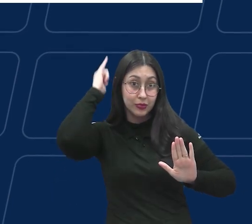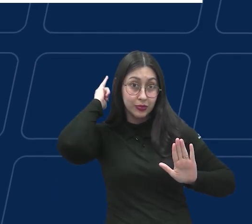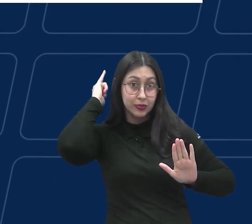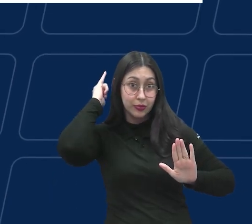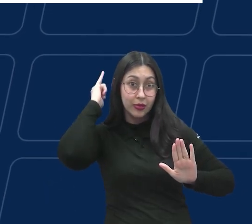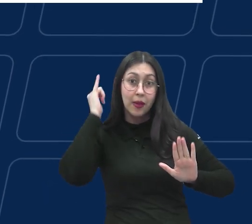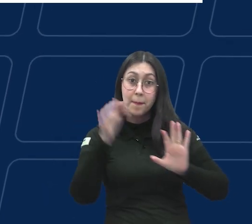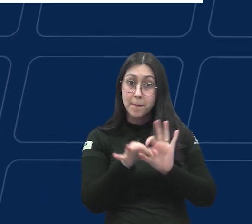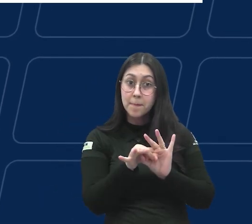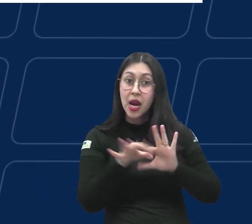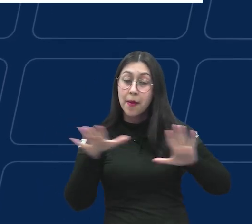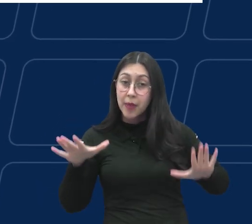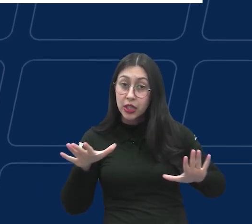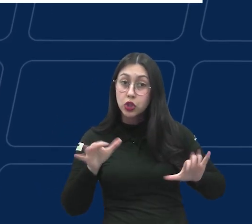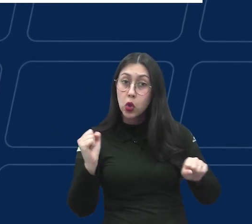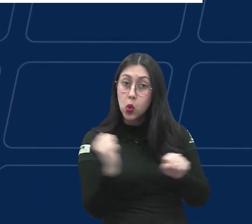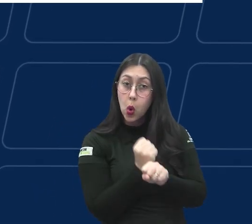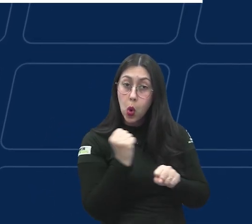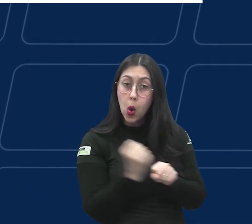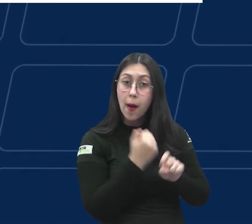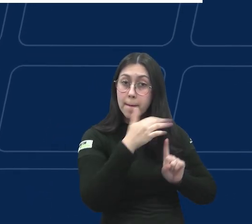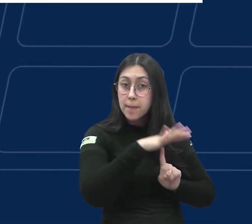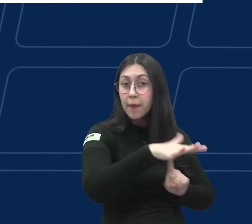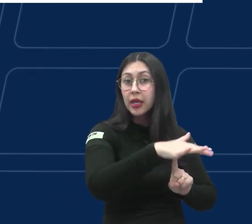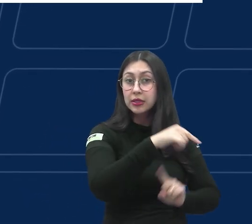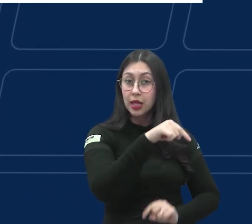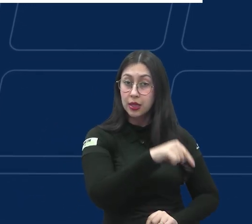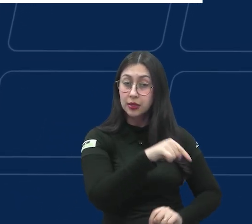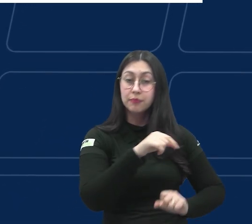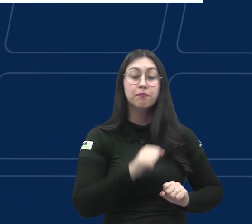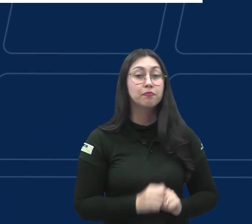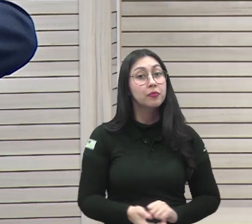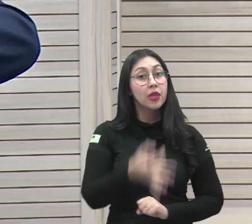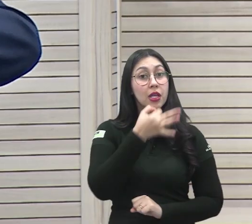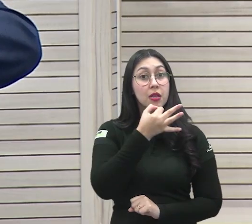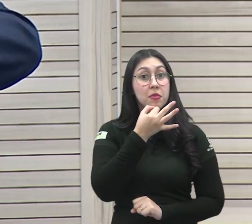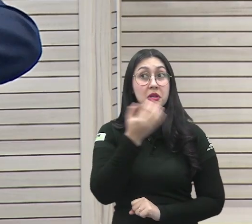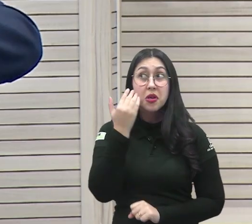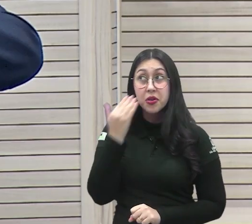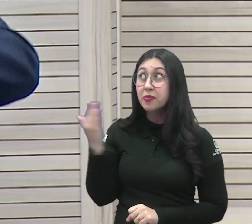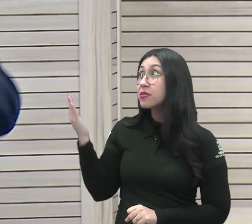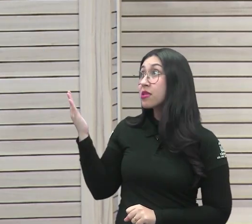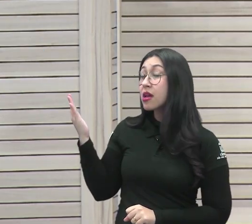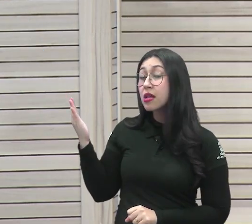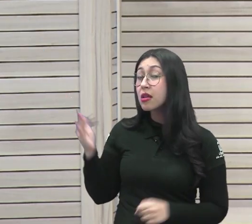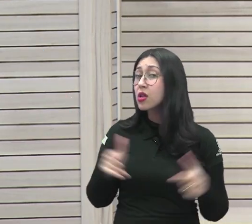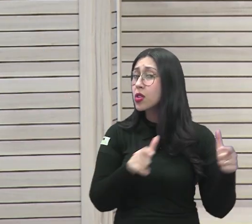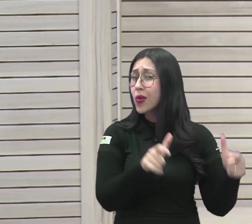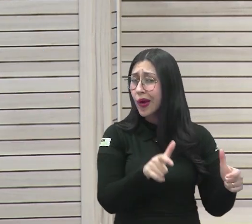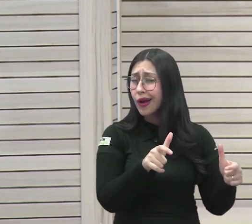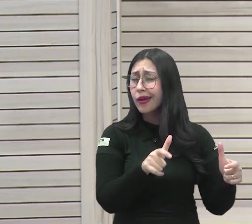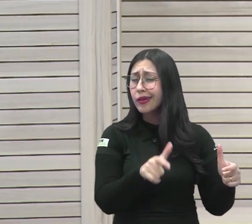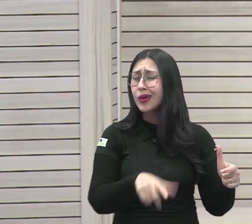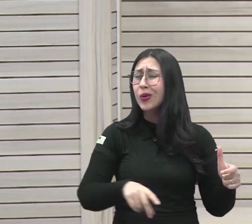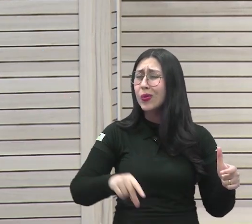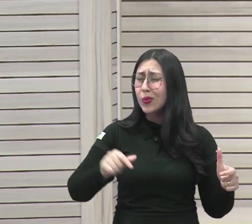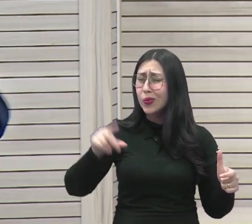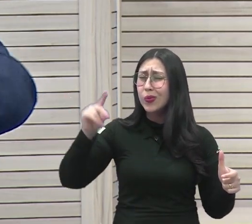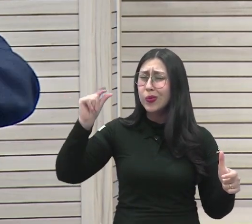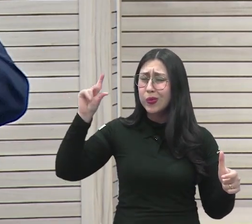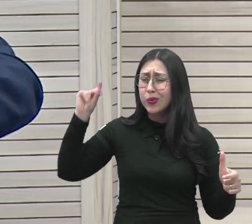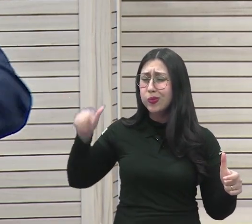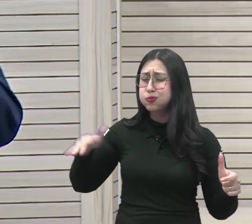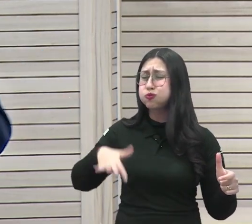Câmara, autoriza a construção de uma praça no local. Segundo o vereador, esta era uma